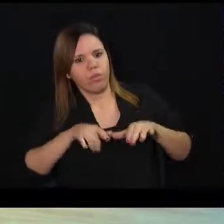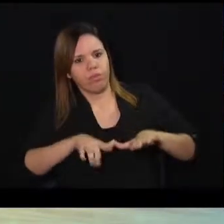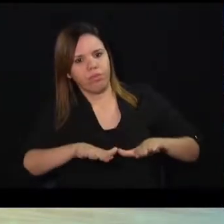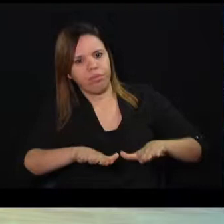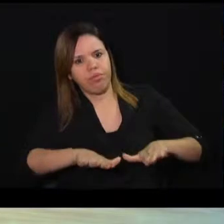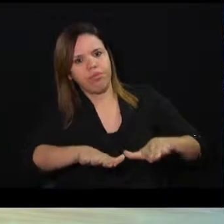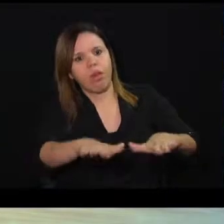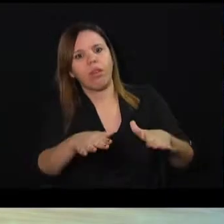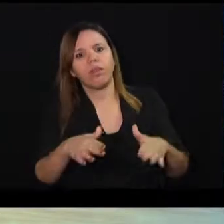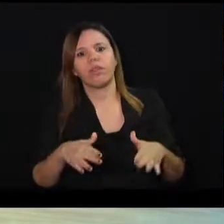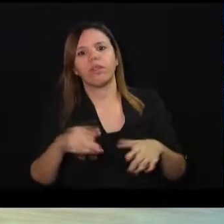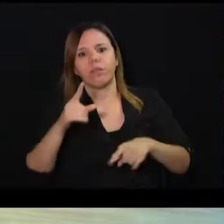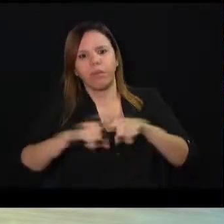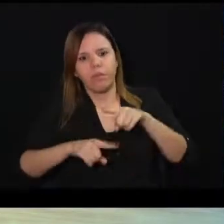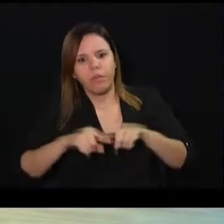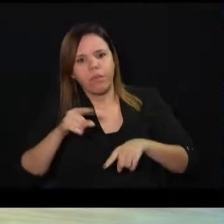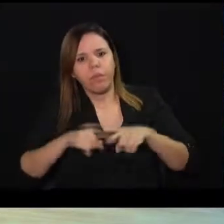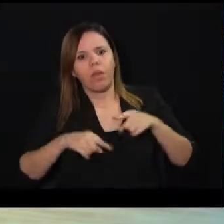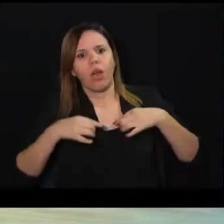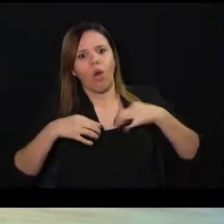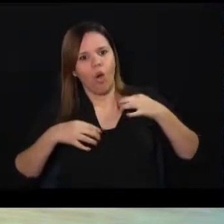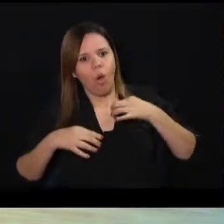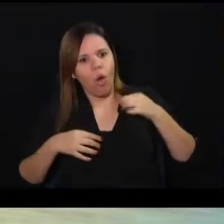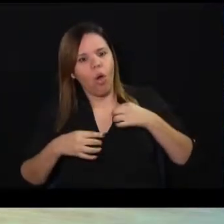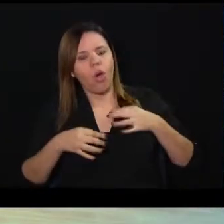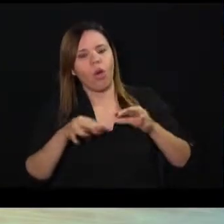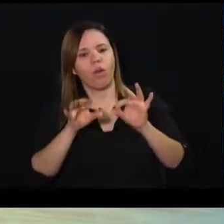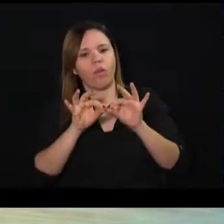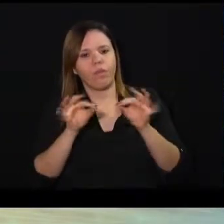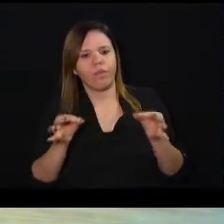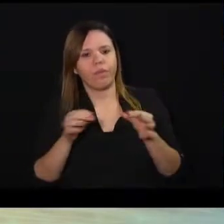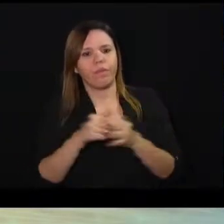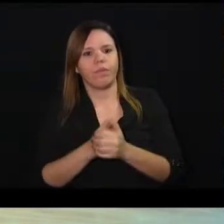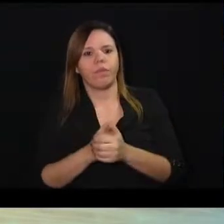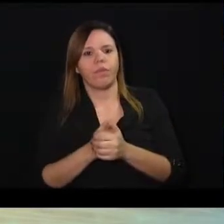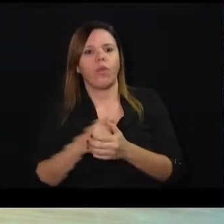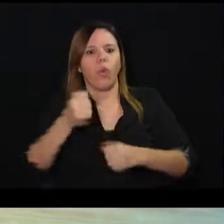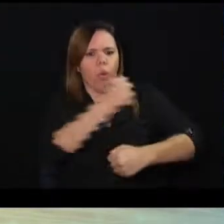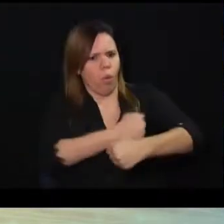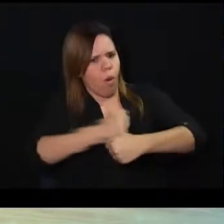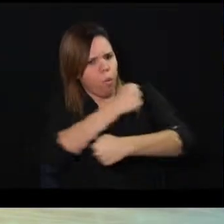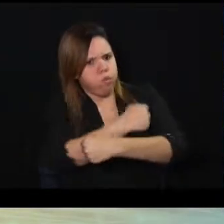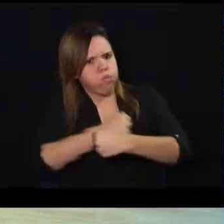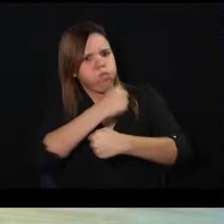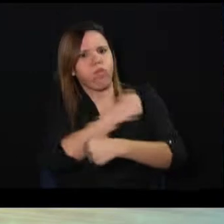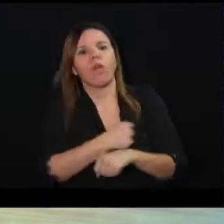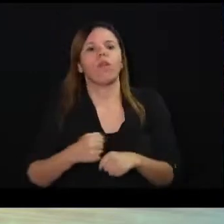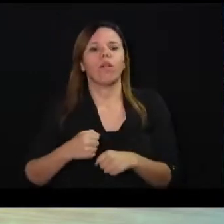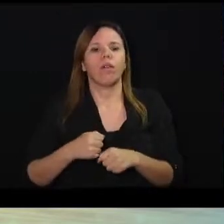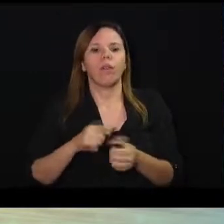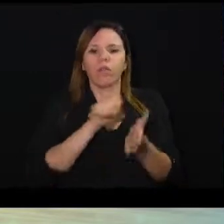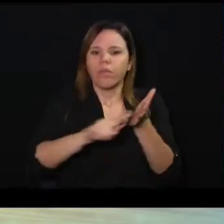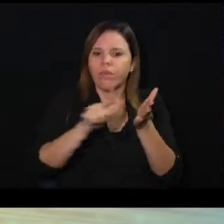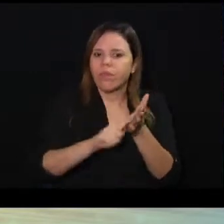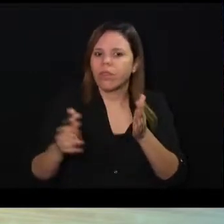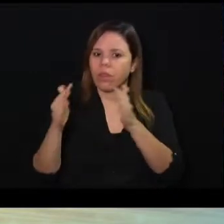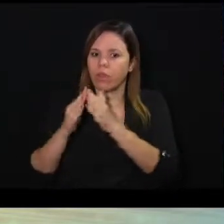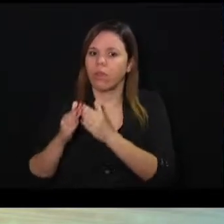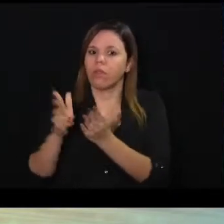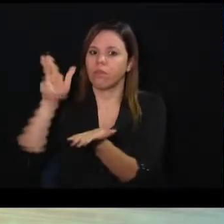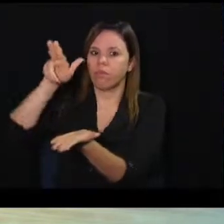costureira de peças sob medida trajes finos cozinheiro industrial empregada doméstica para dormir no local